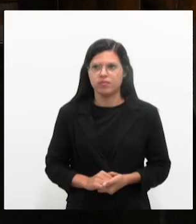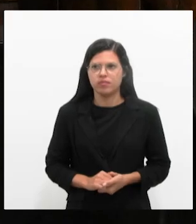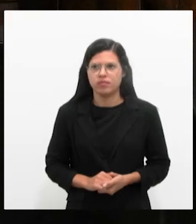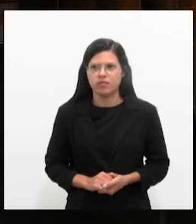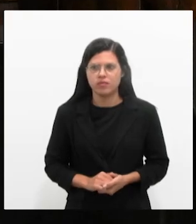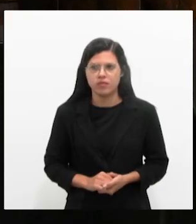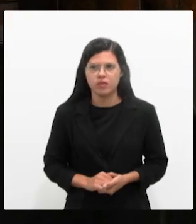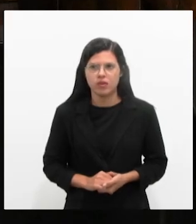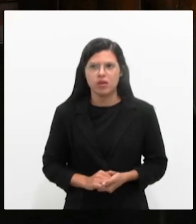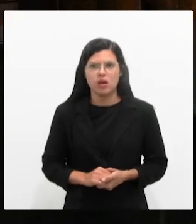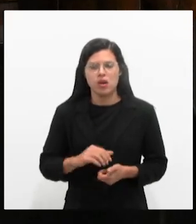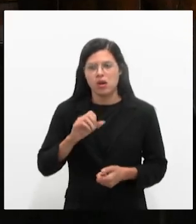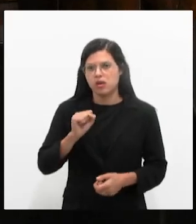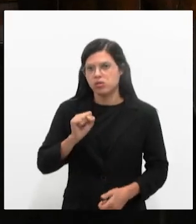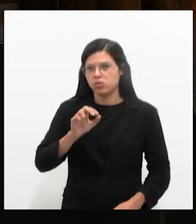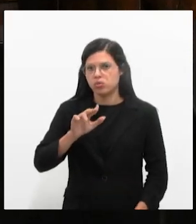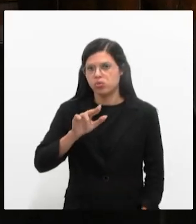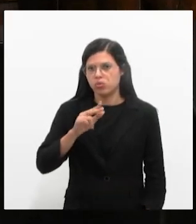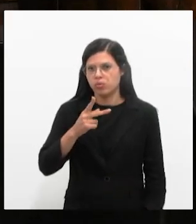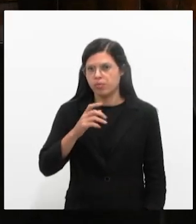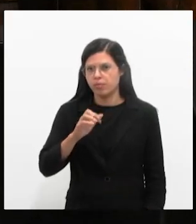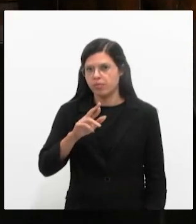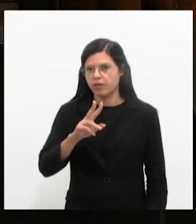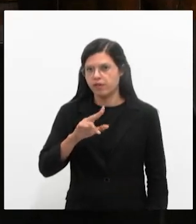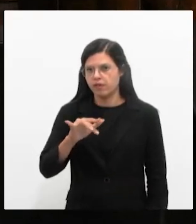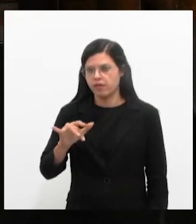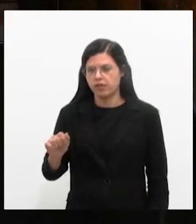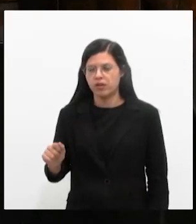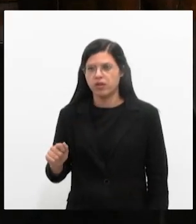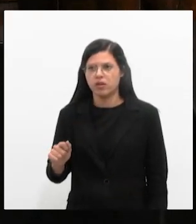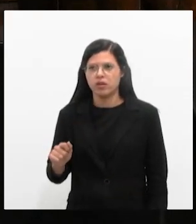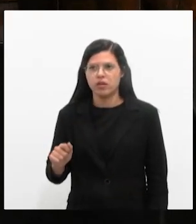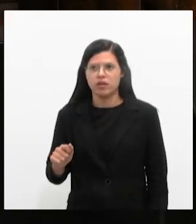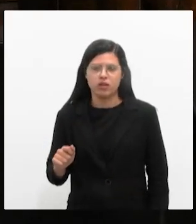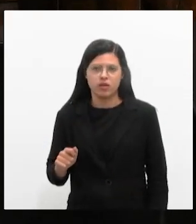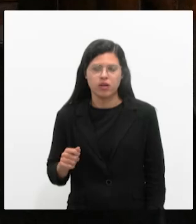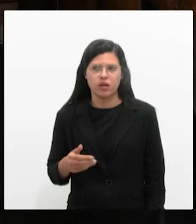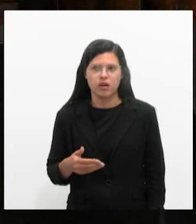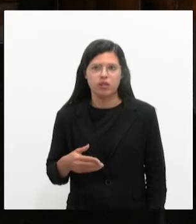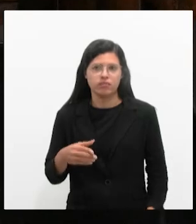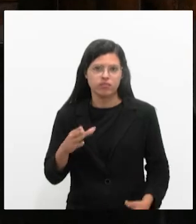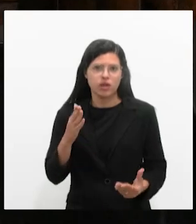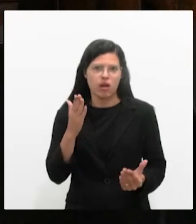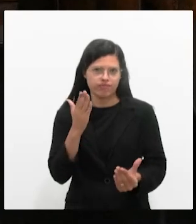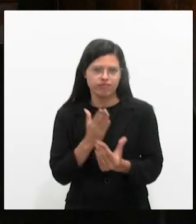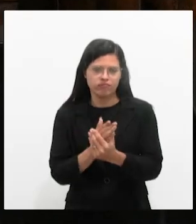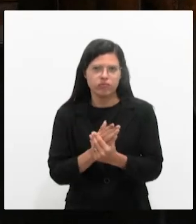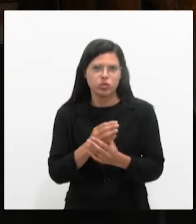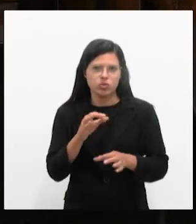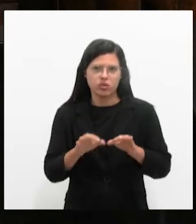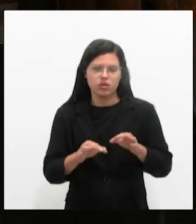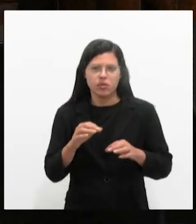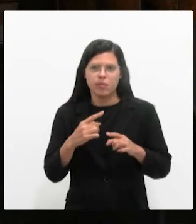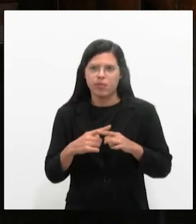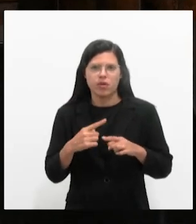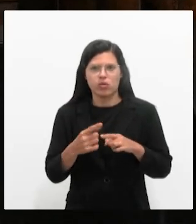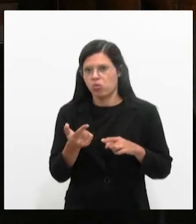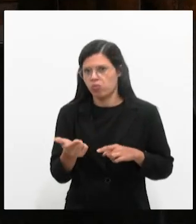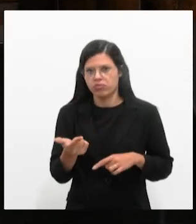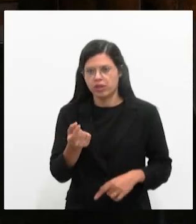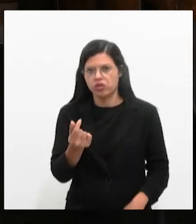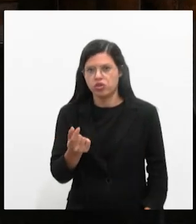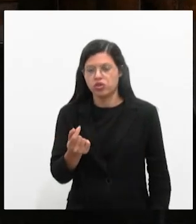A Supervia está sob intervenção, né? Porque está judicializada, porque está quebrada.